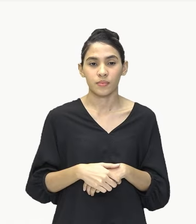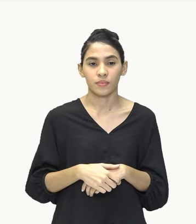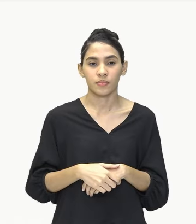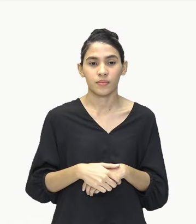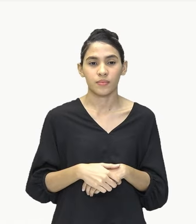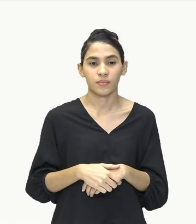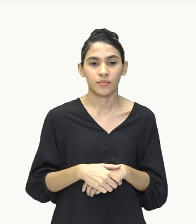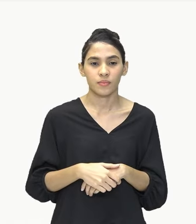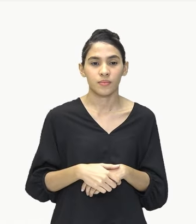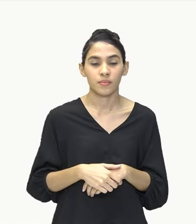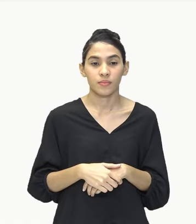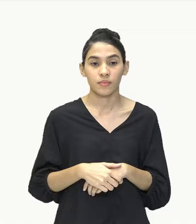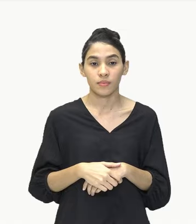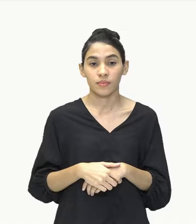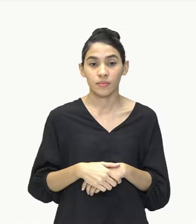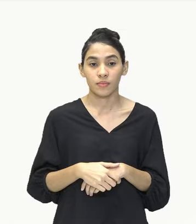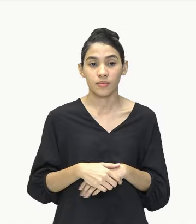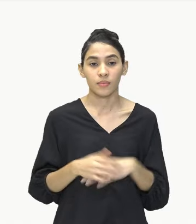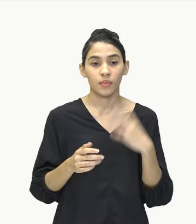4